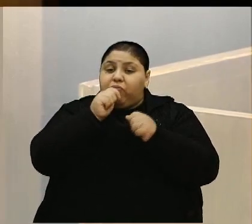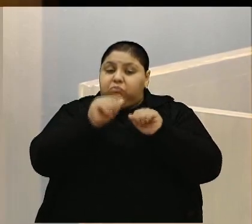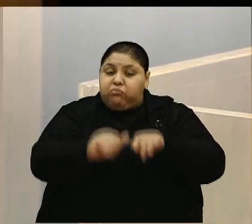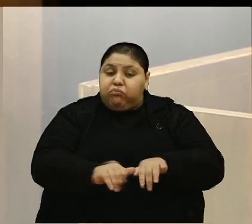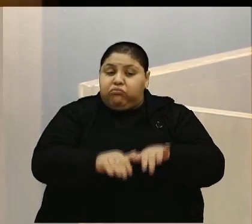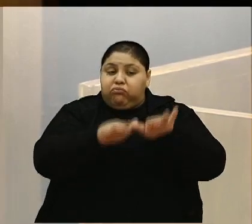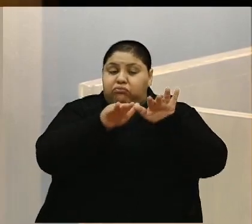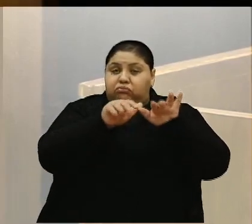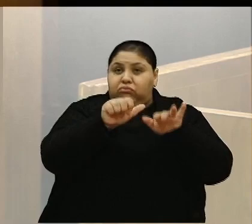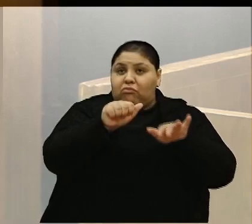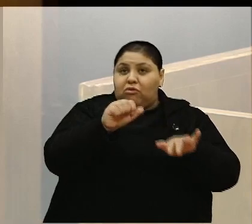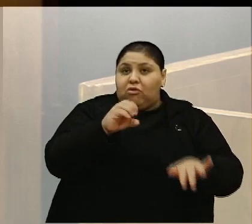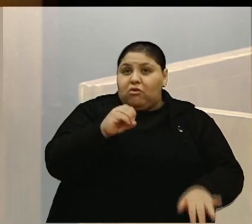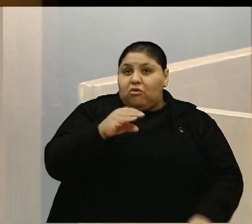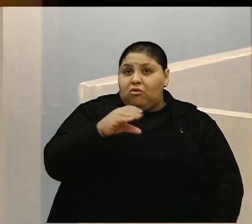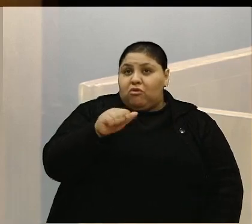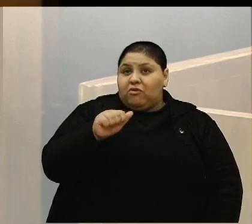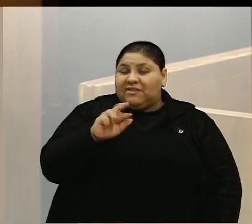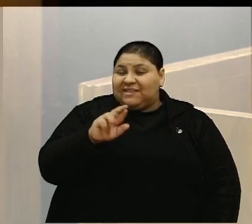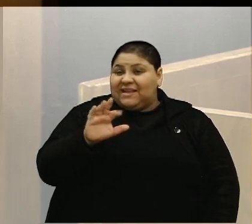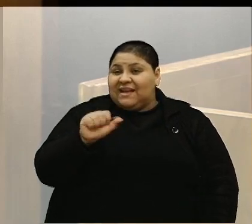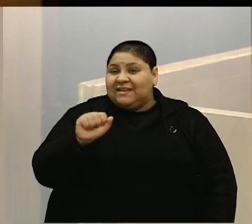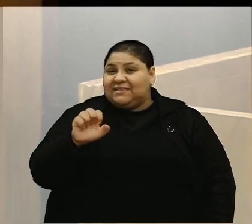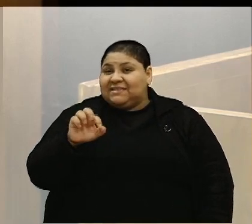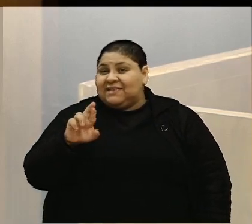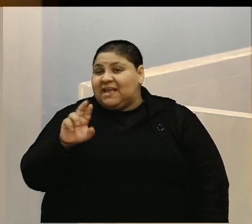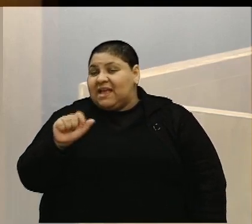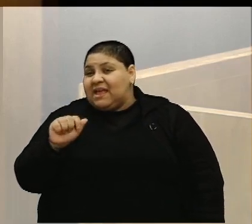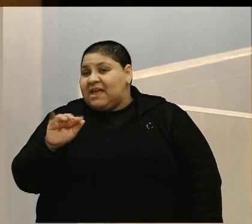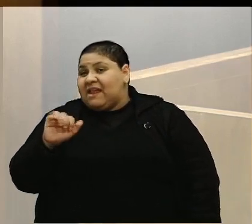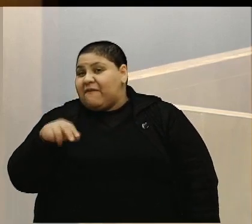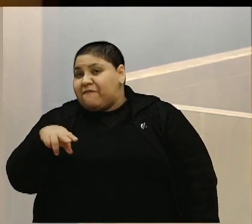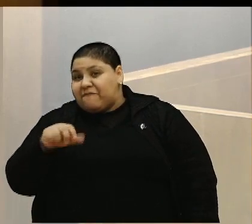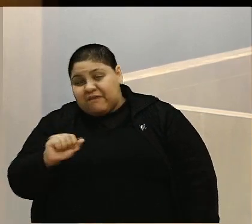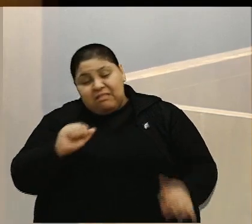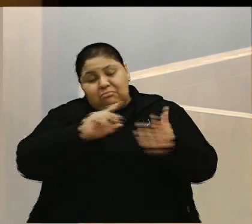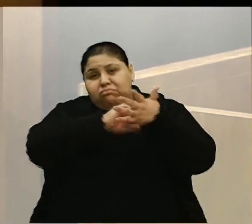Serafini, na Luiz Vicerini, que não foram feitos.